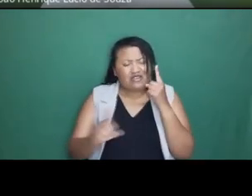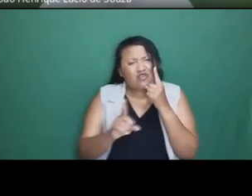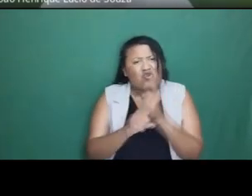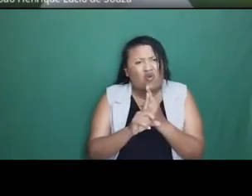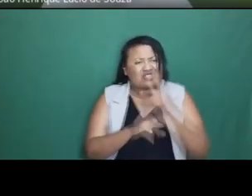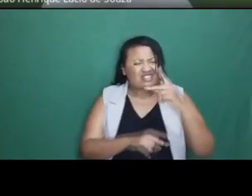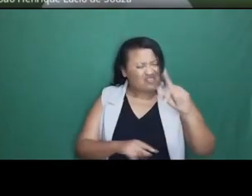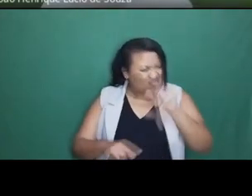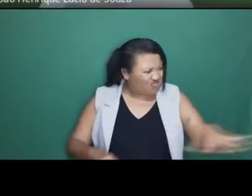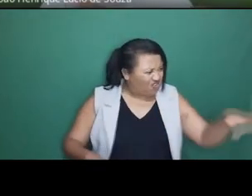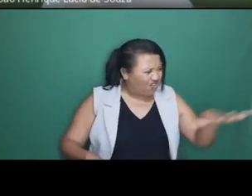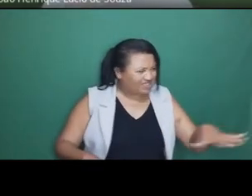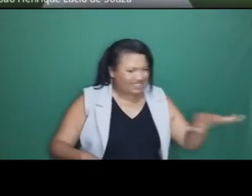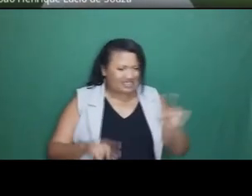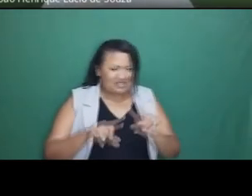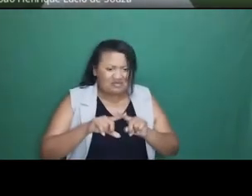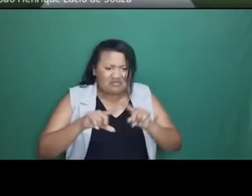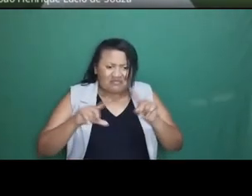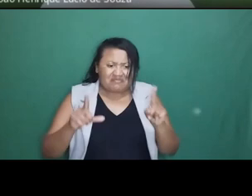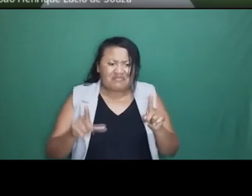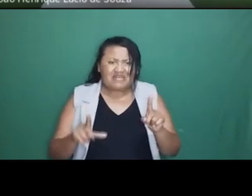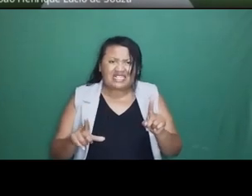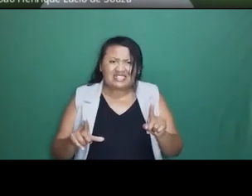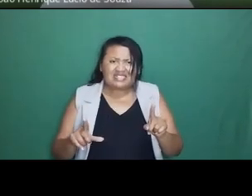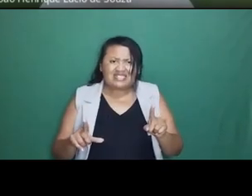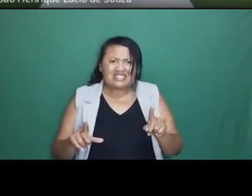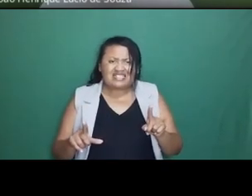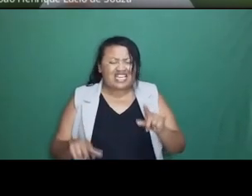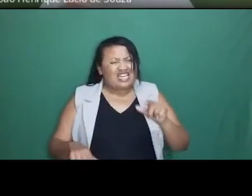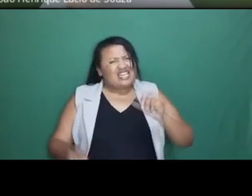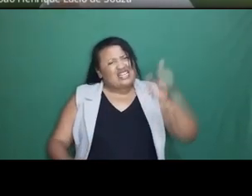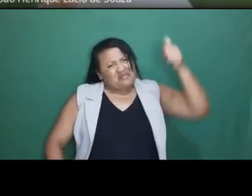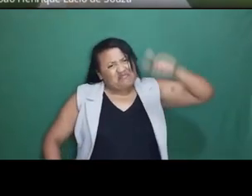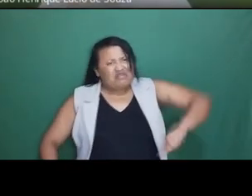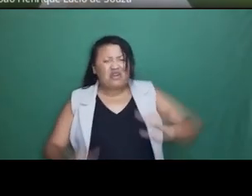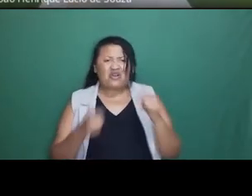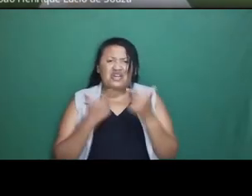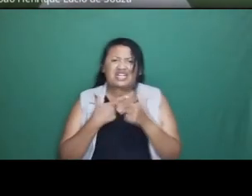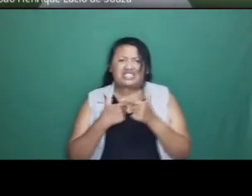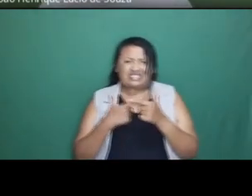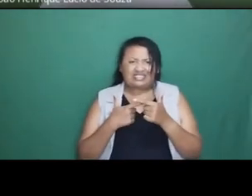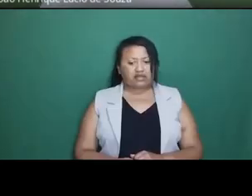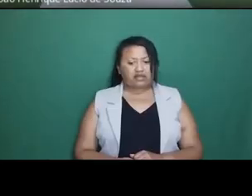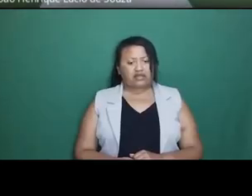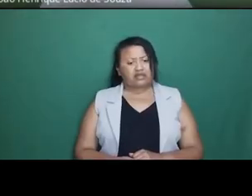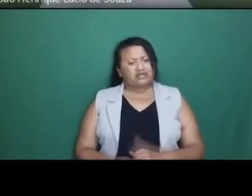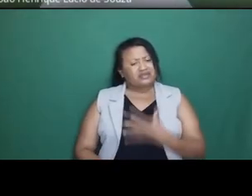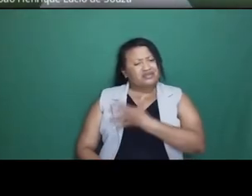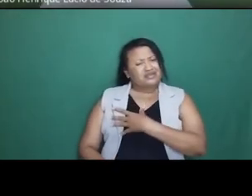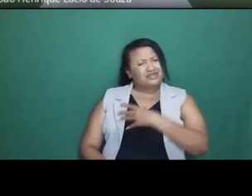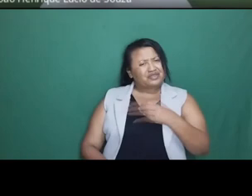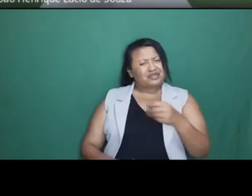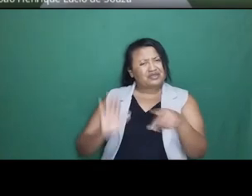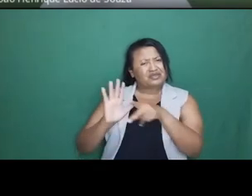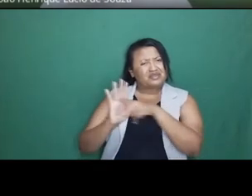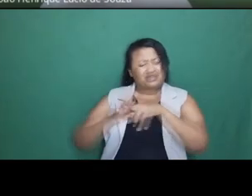em voz mas que o ritmo da turma do algoz são os filhos